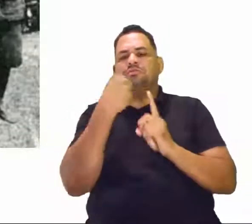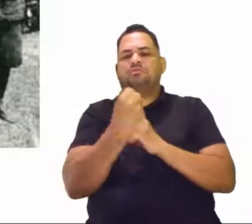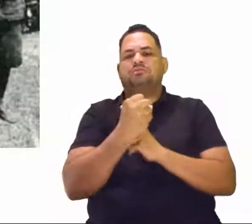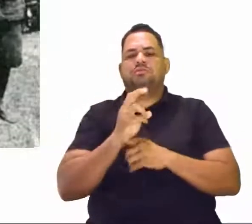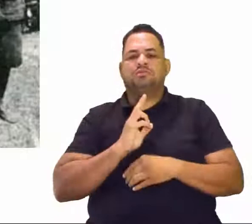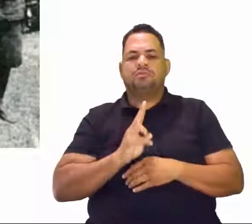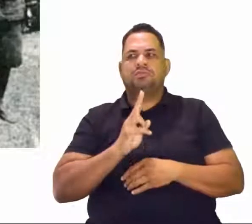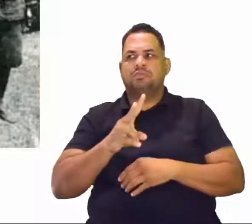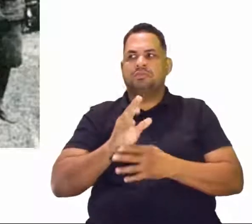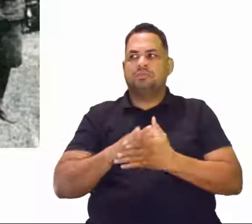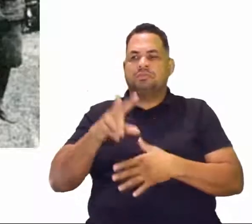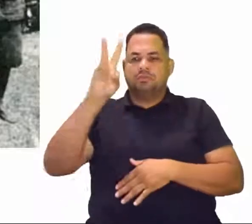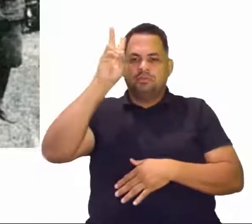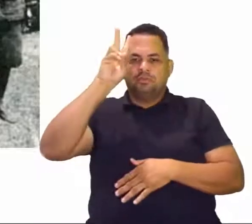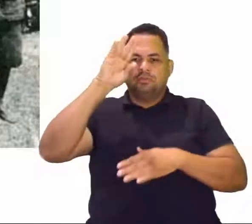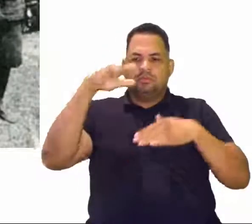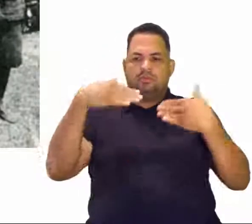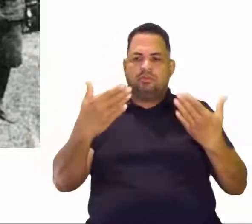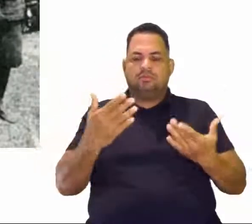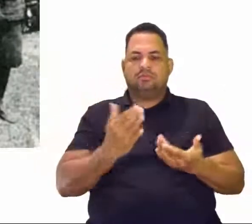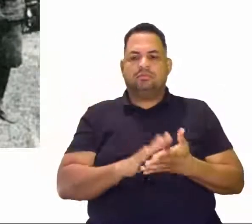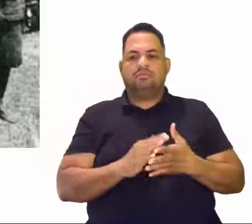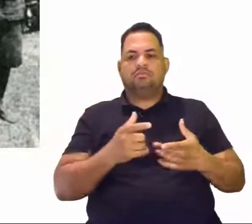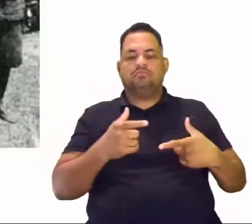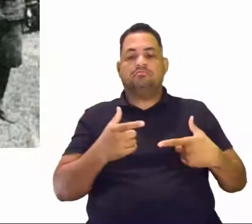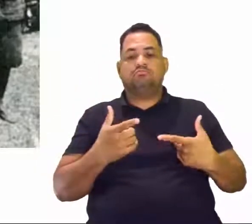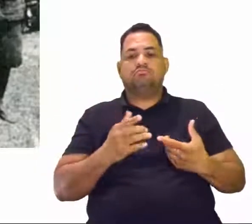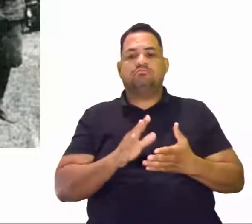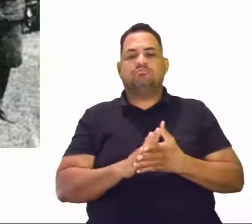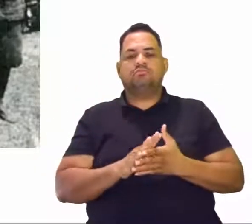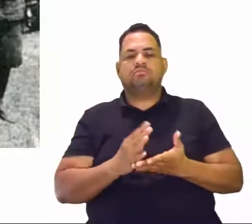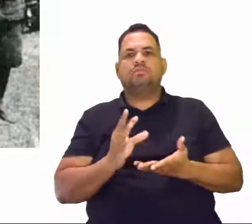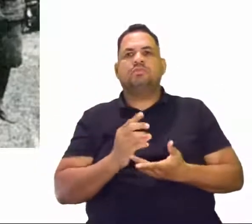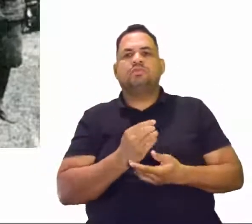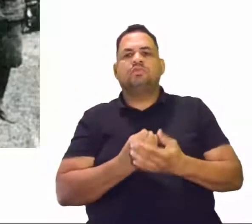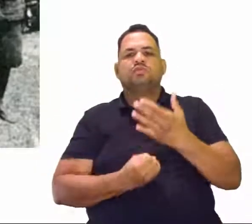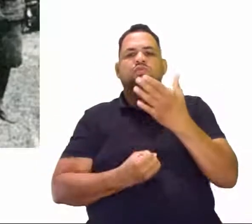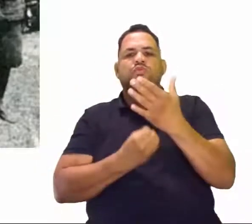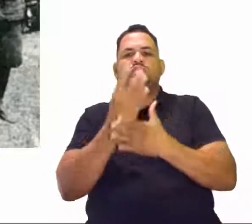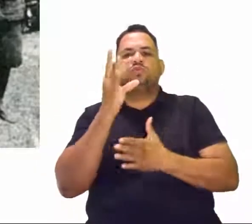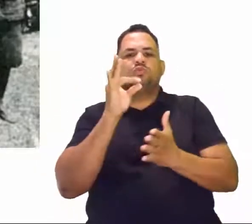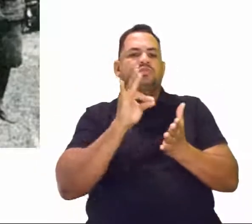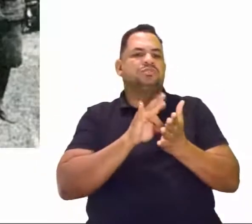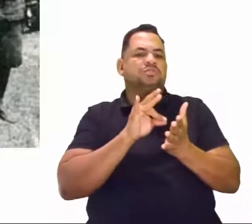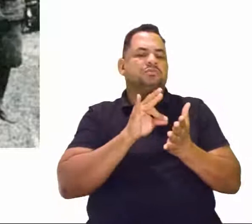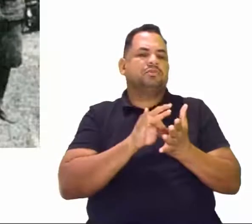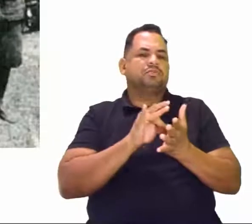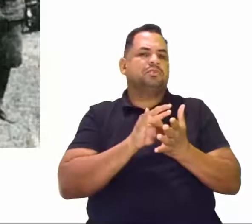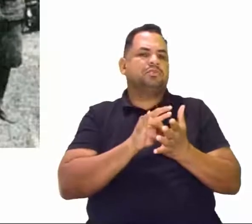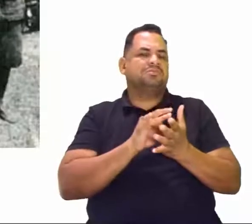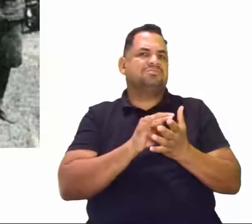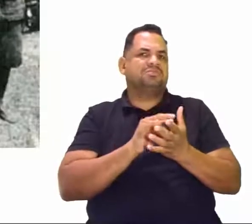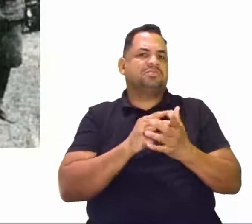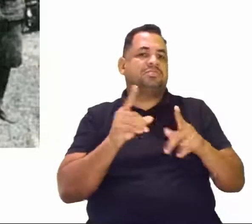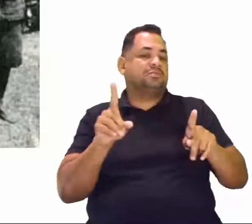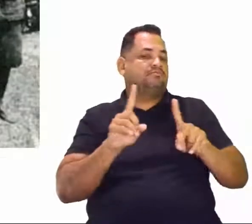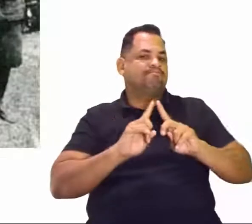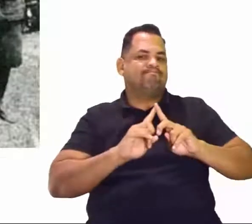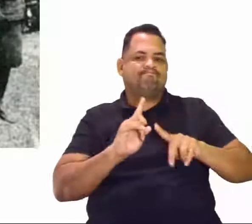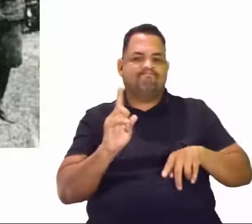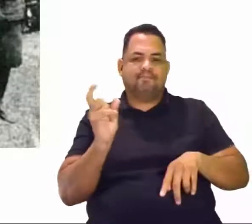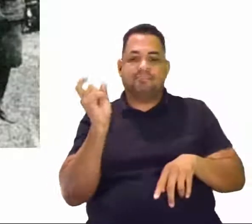histórico onde criou essas verdades que são mentiras né